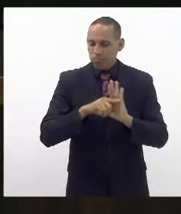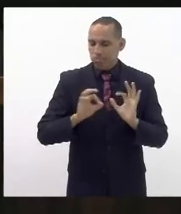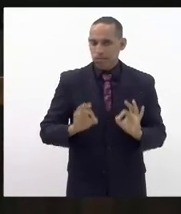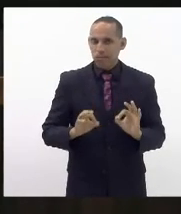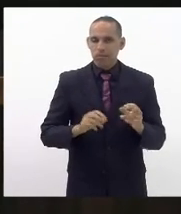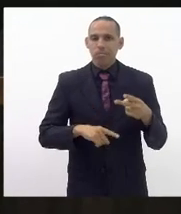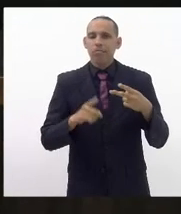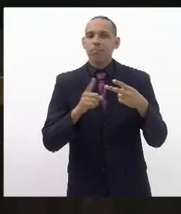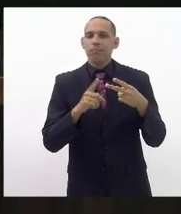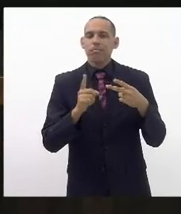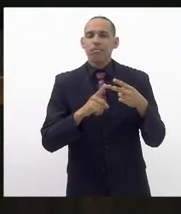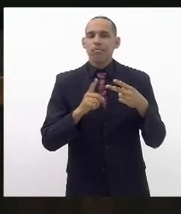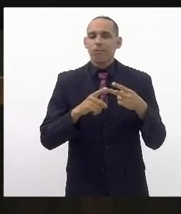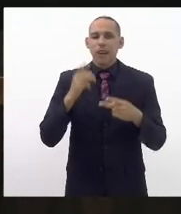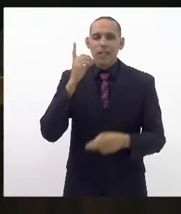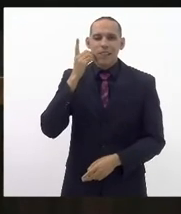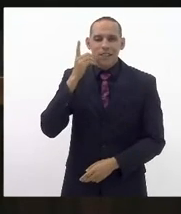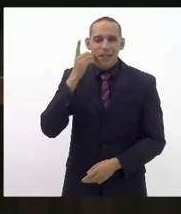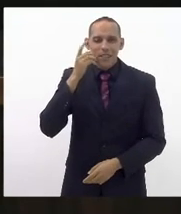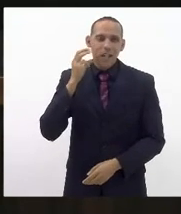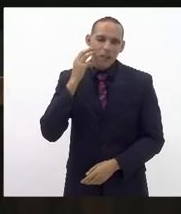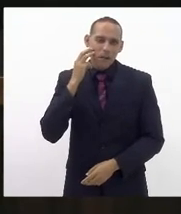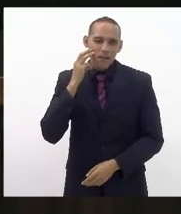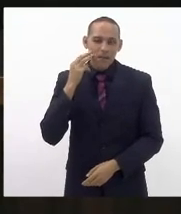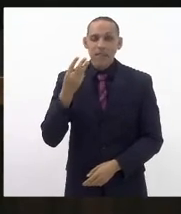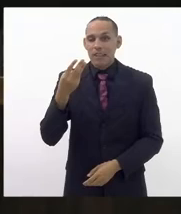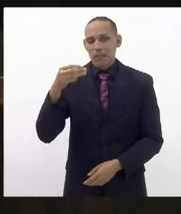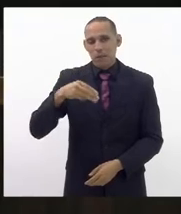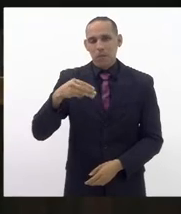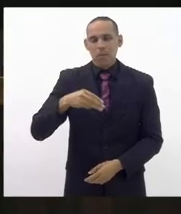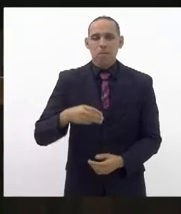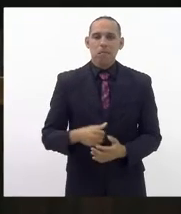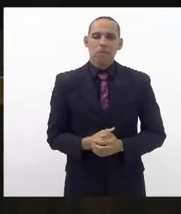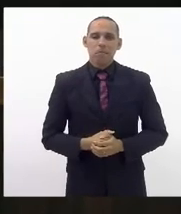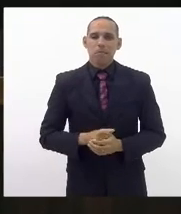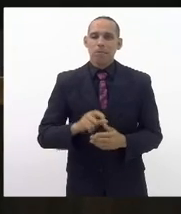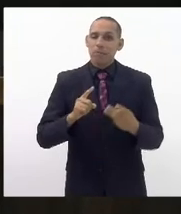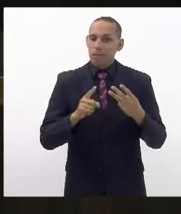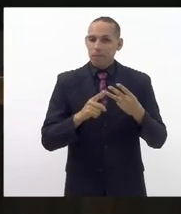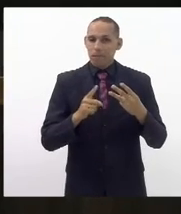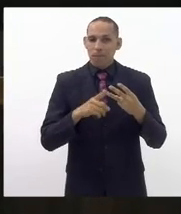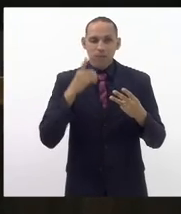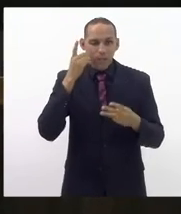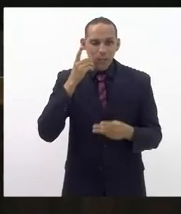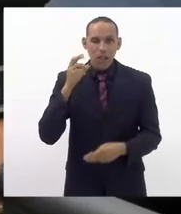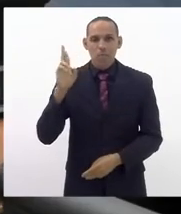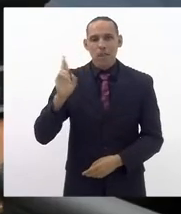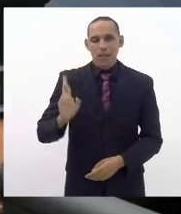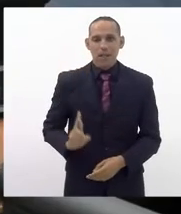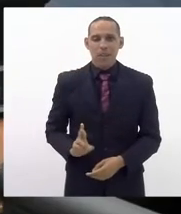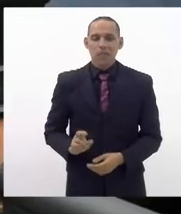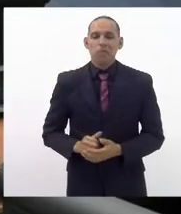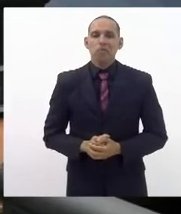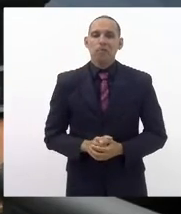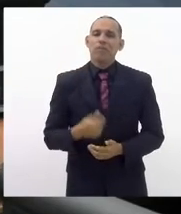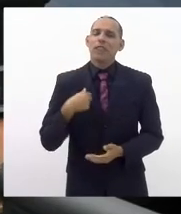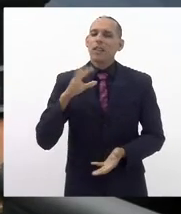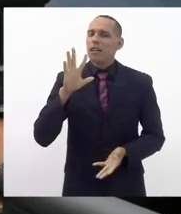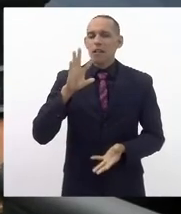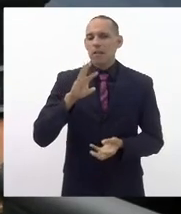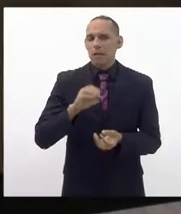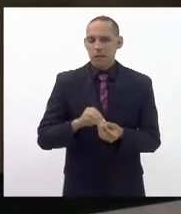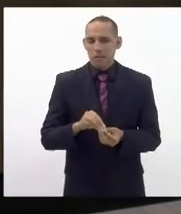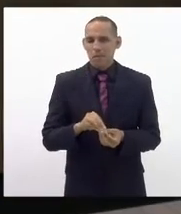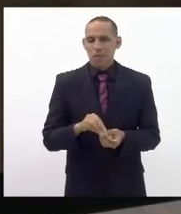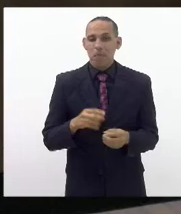Próximo orador inscrito é o deputado Valdec Carneiro. Vossa Excelência tem 3 minutos, em seguida a deputada Renata Souza. Obrigada. Eu serei muito breve, deputada Marta